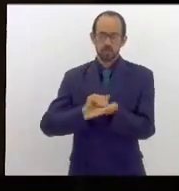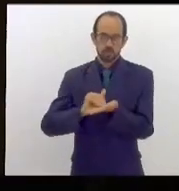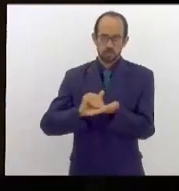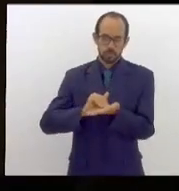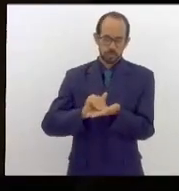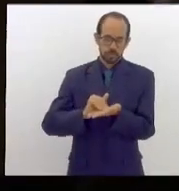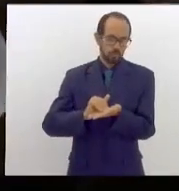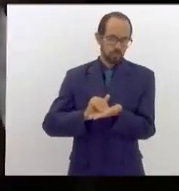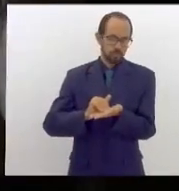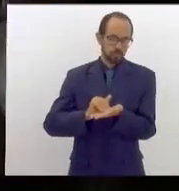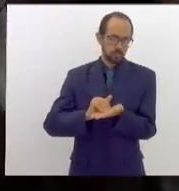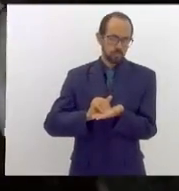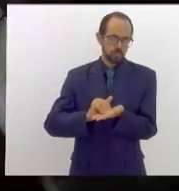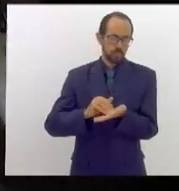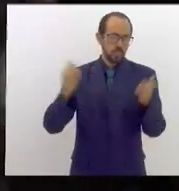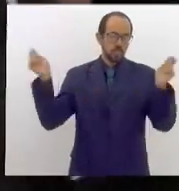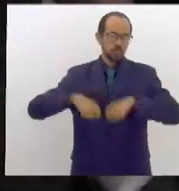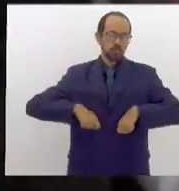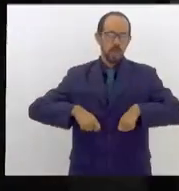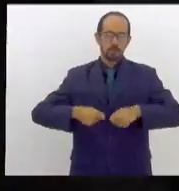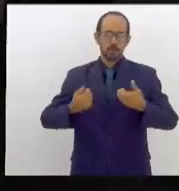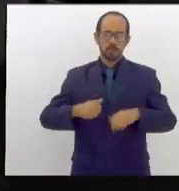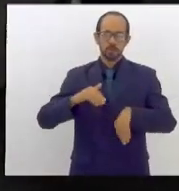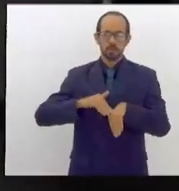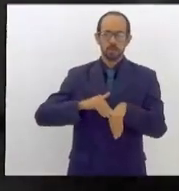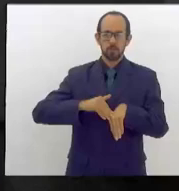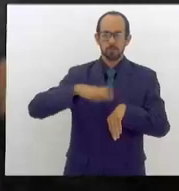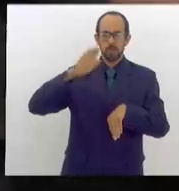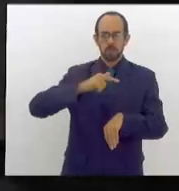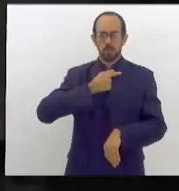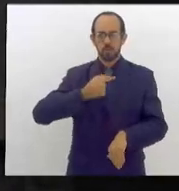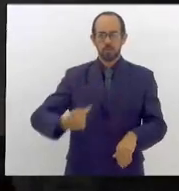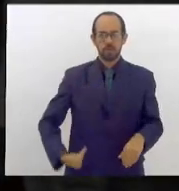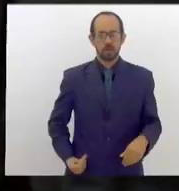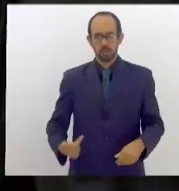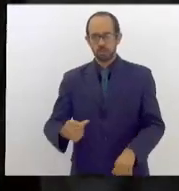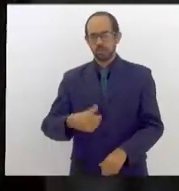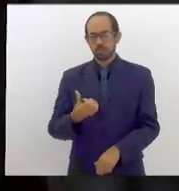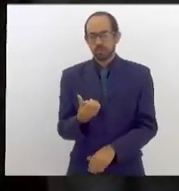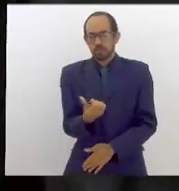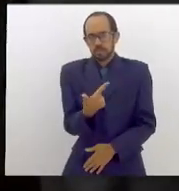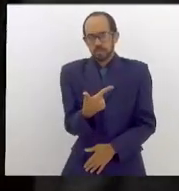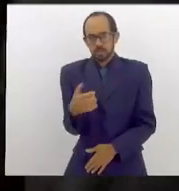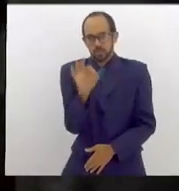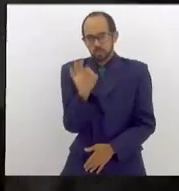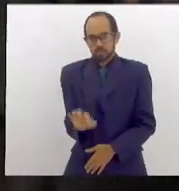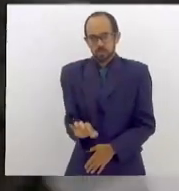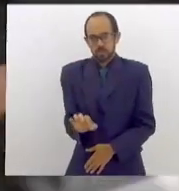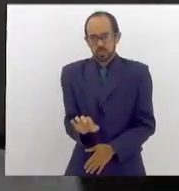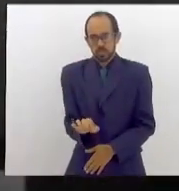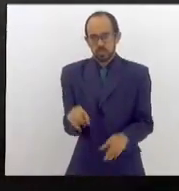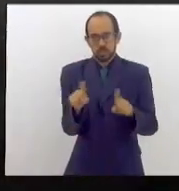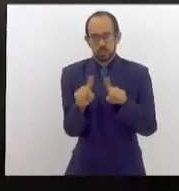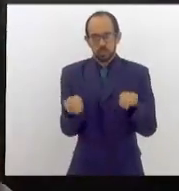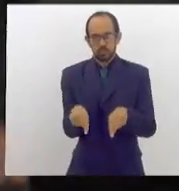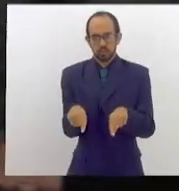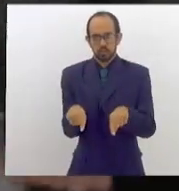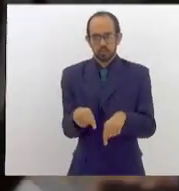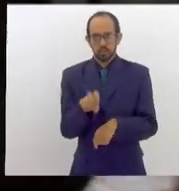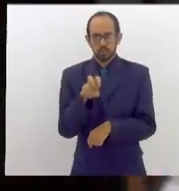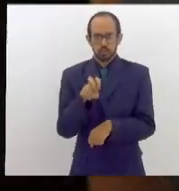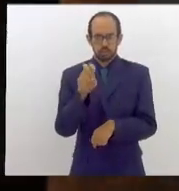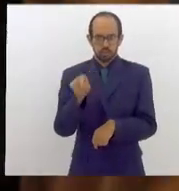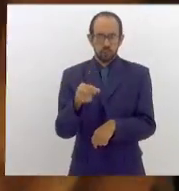que a gente dê um aumento ao governador de 62%, e paga o servidores públicos de